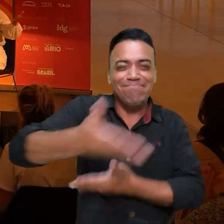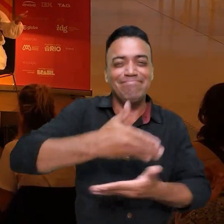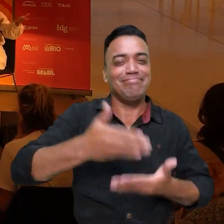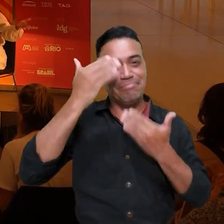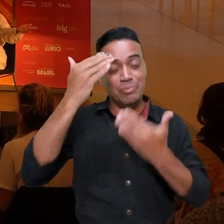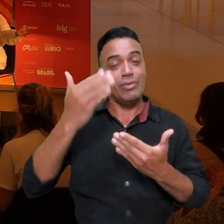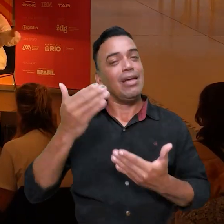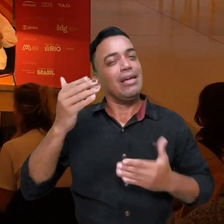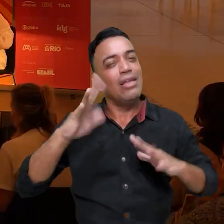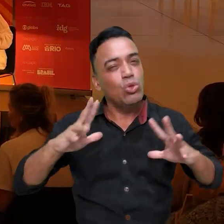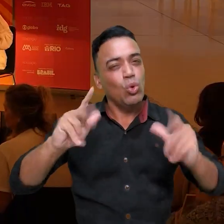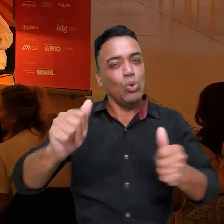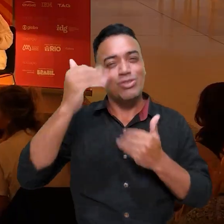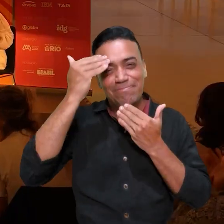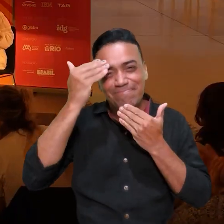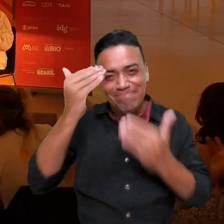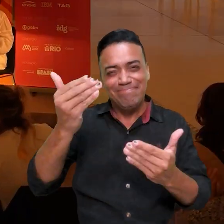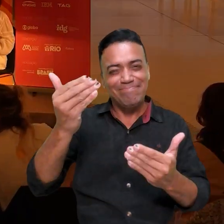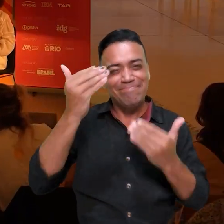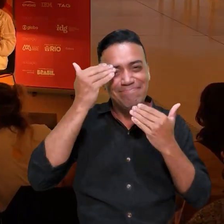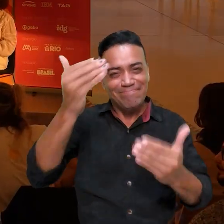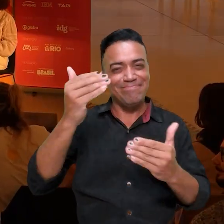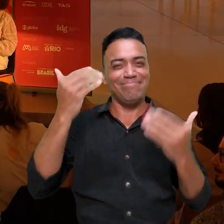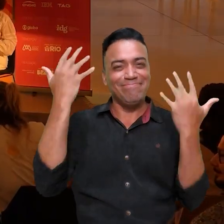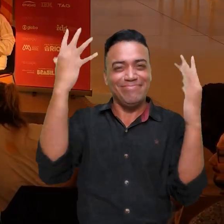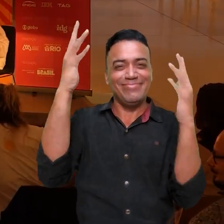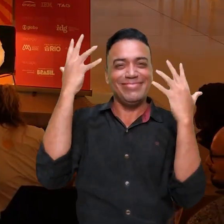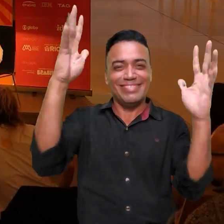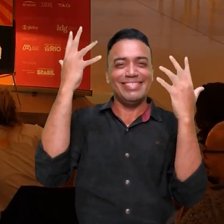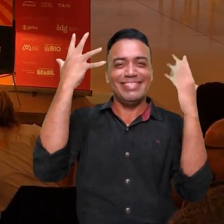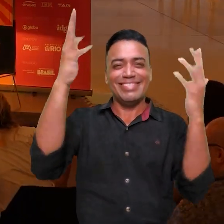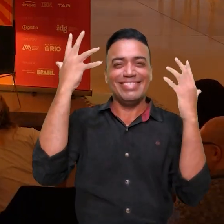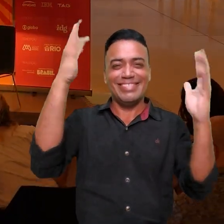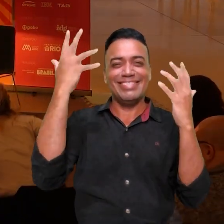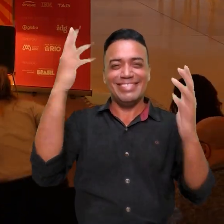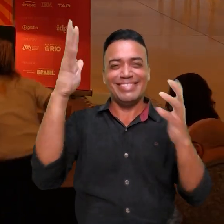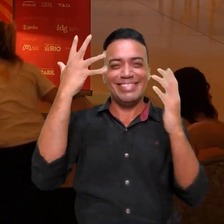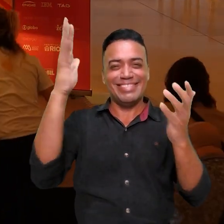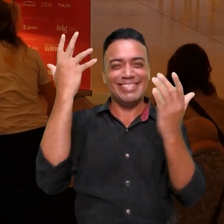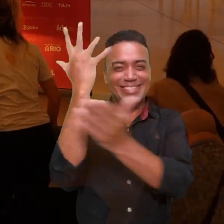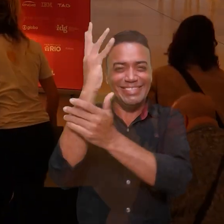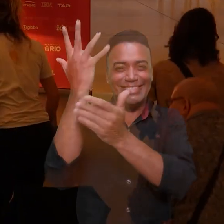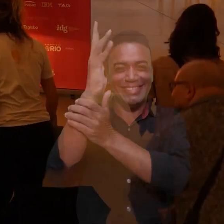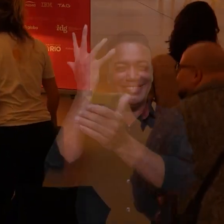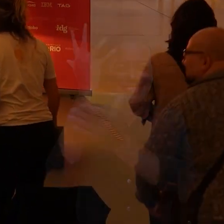Gente, obrigada. É isso. Obrigada.